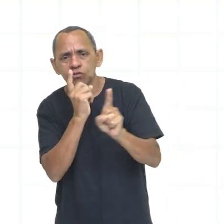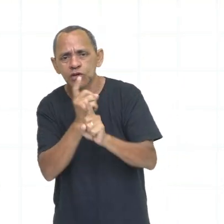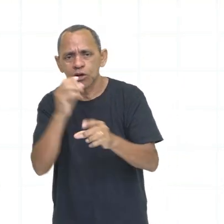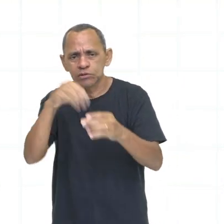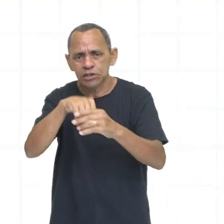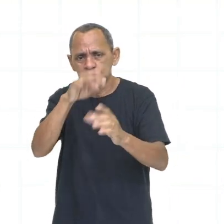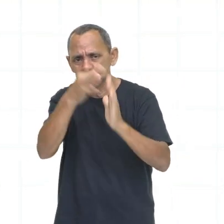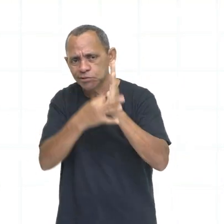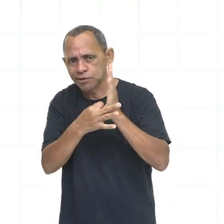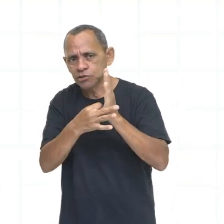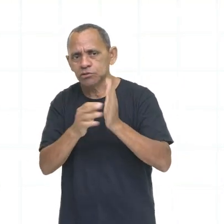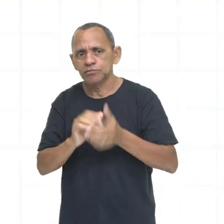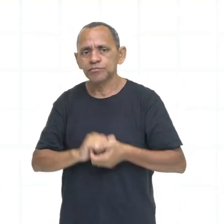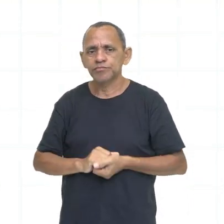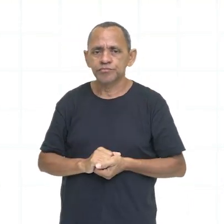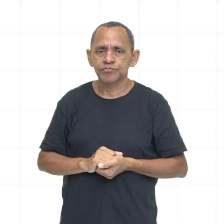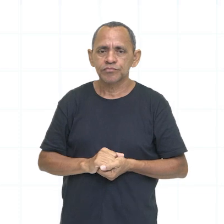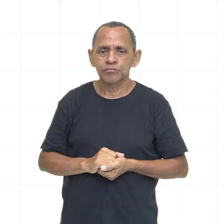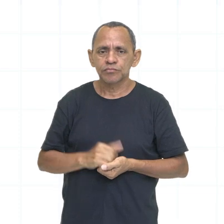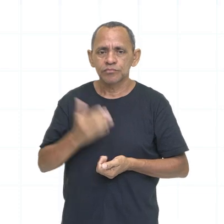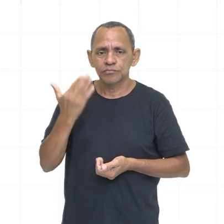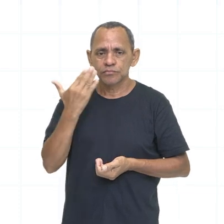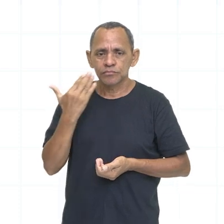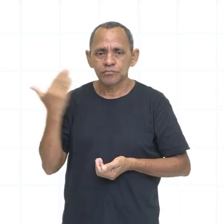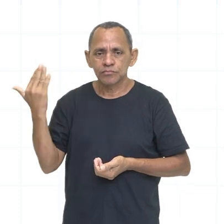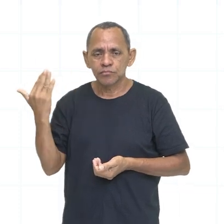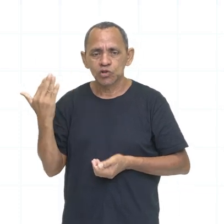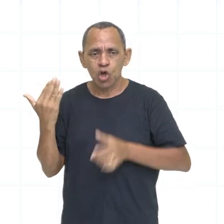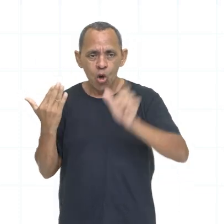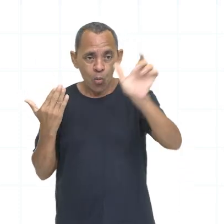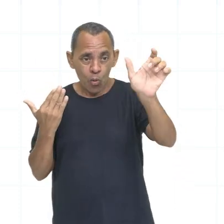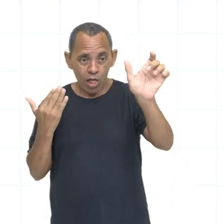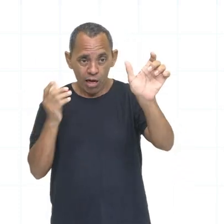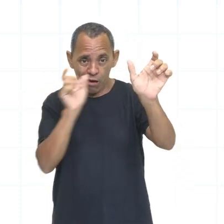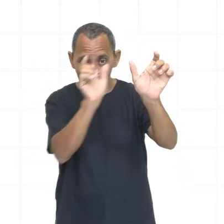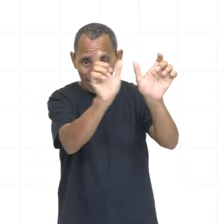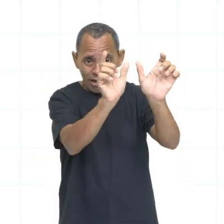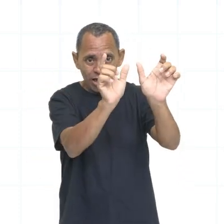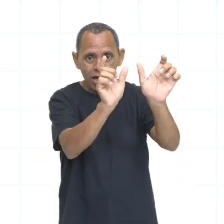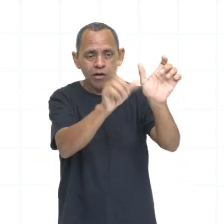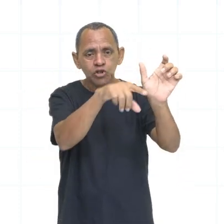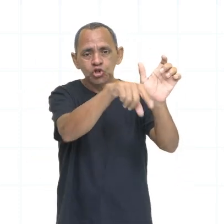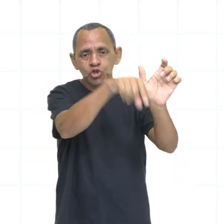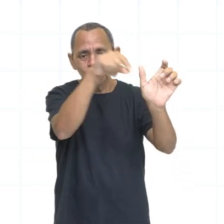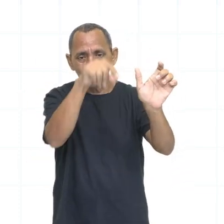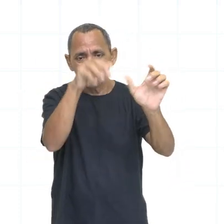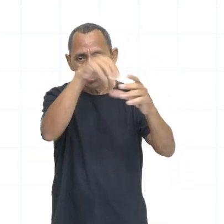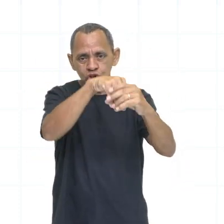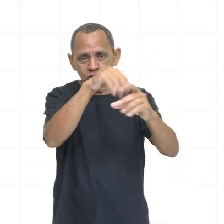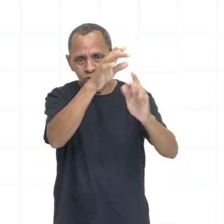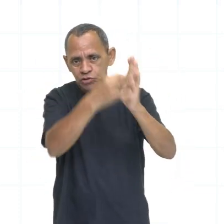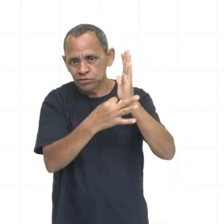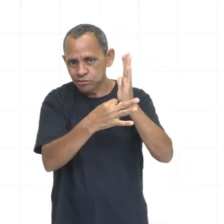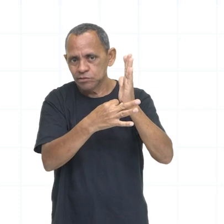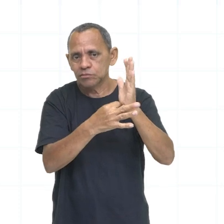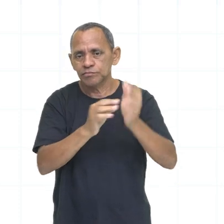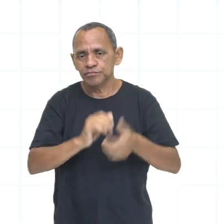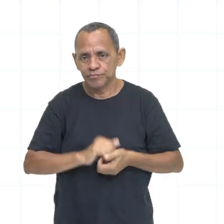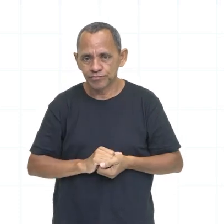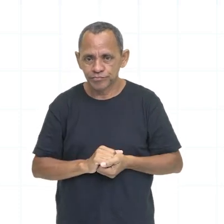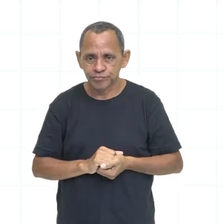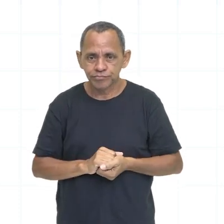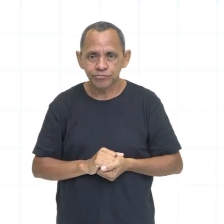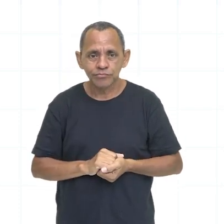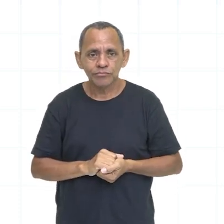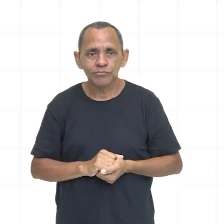New words, palavras então retiradas do texto. That, aquele, ele é um